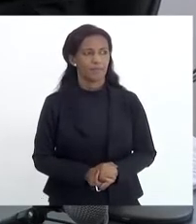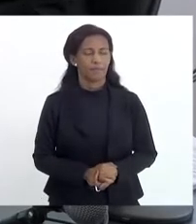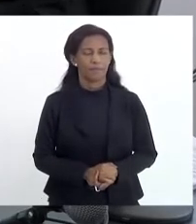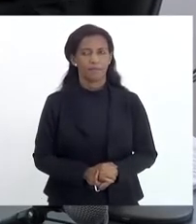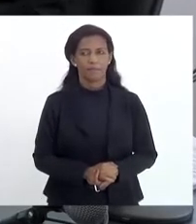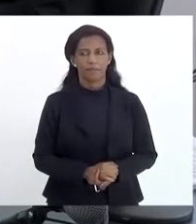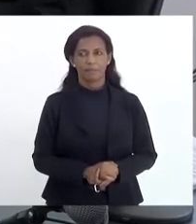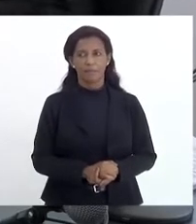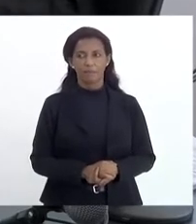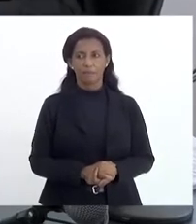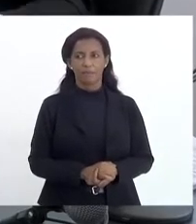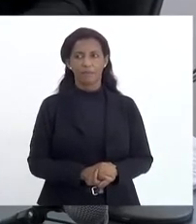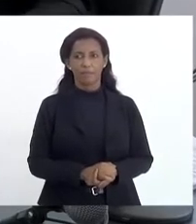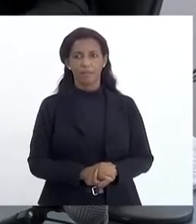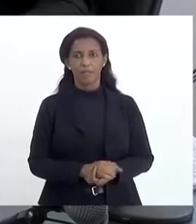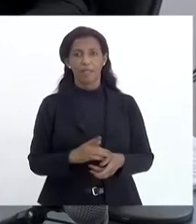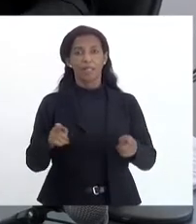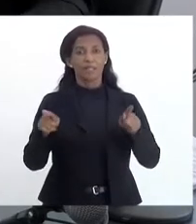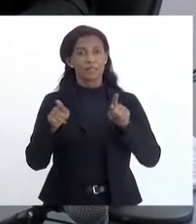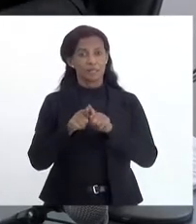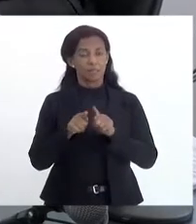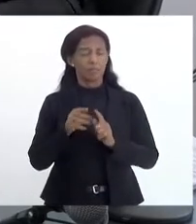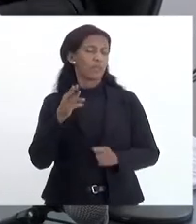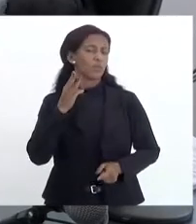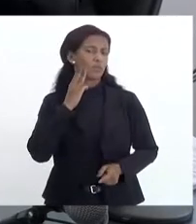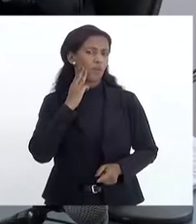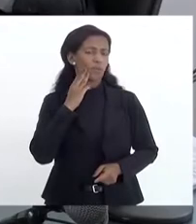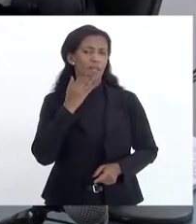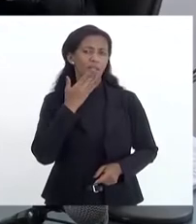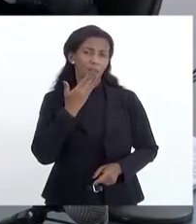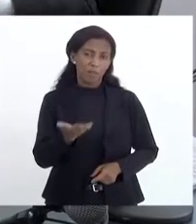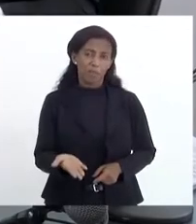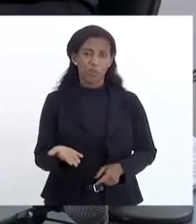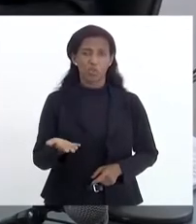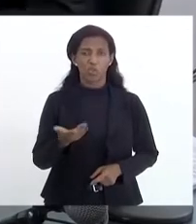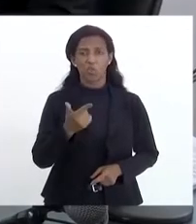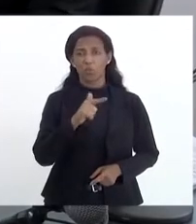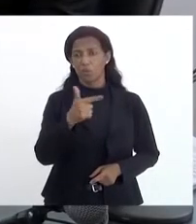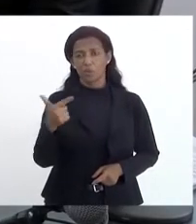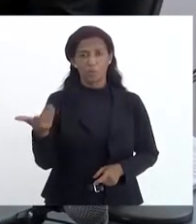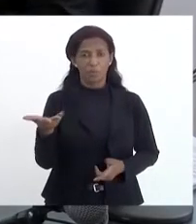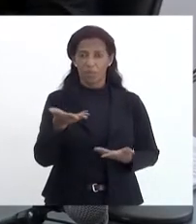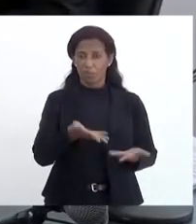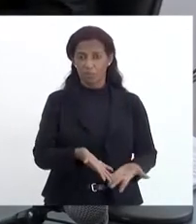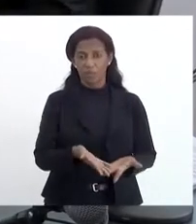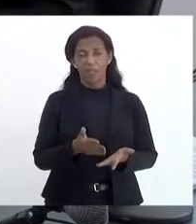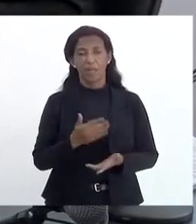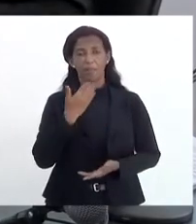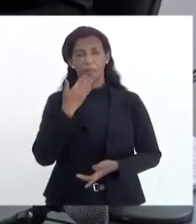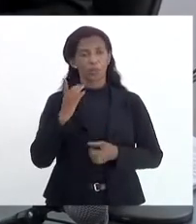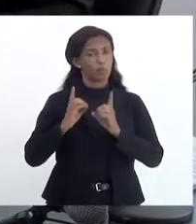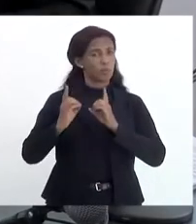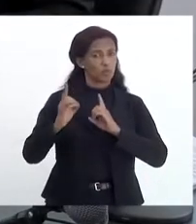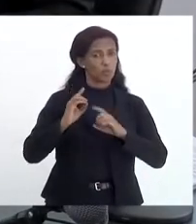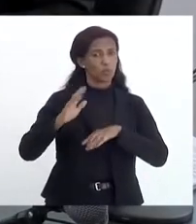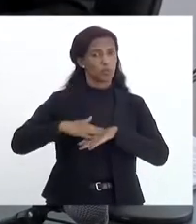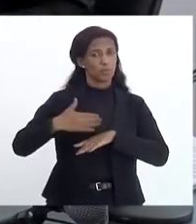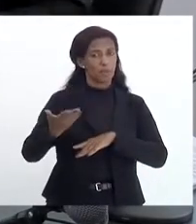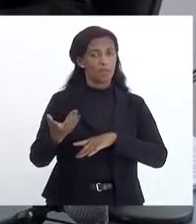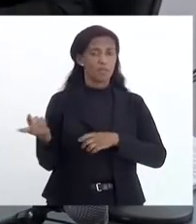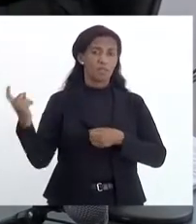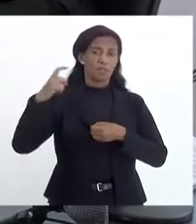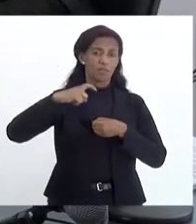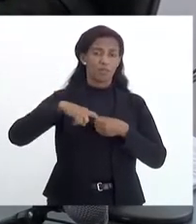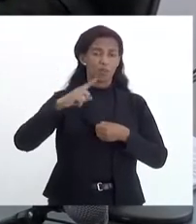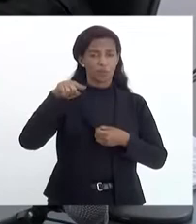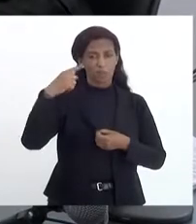O próprio deputado Valdec havia feito esse pedido também, não está presente, respeito ao colega que também pediu para discutir mais a matéria, mas ele voltará